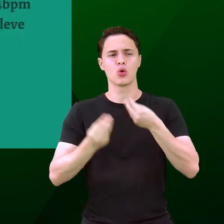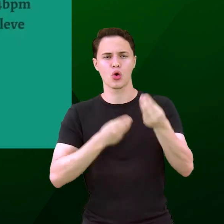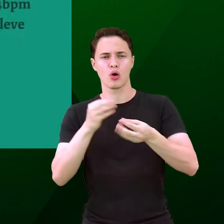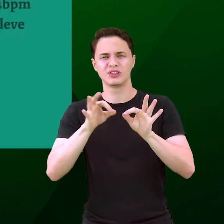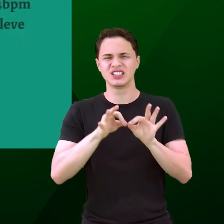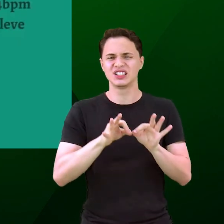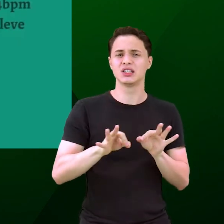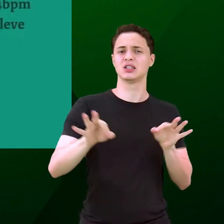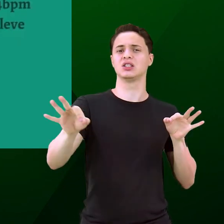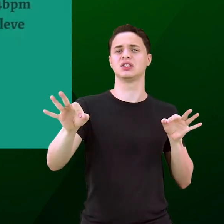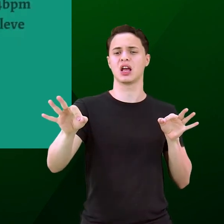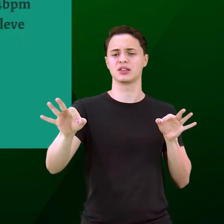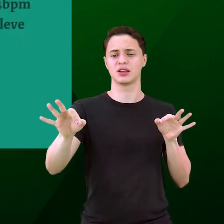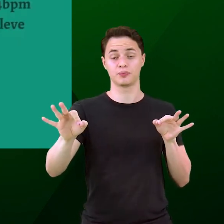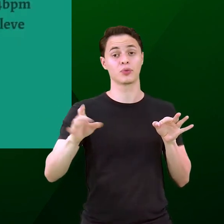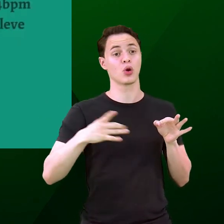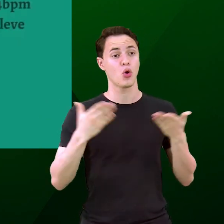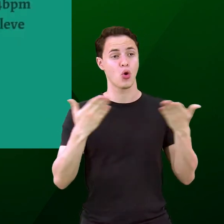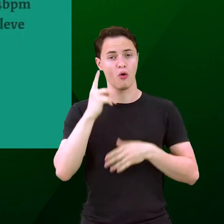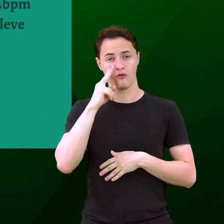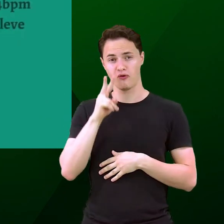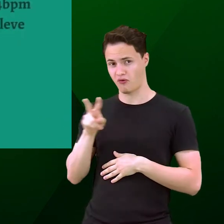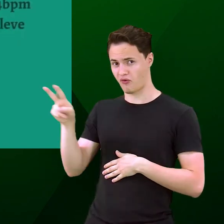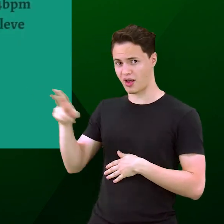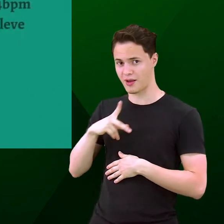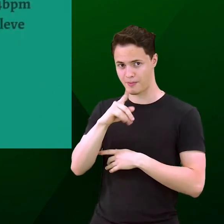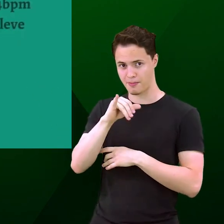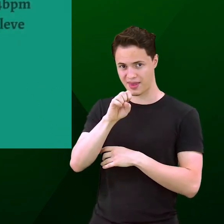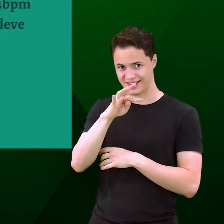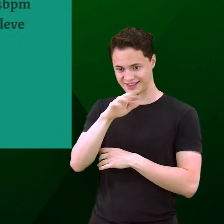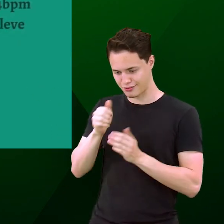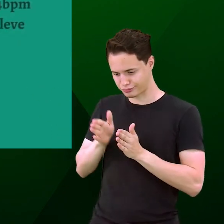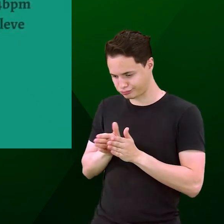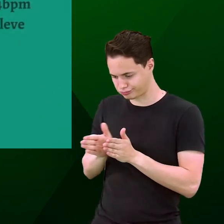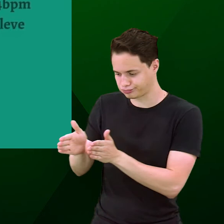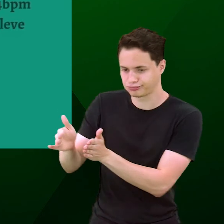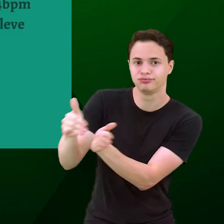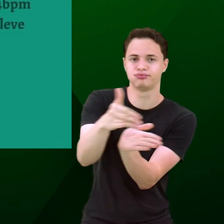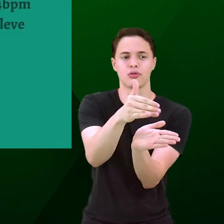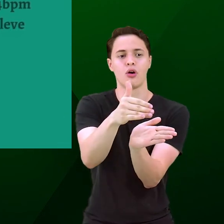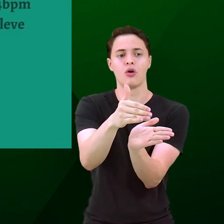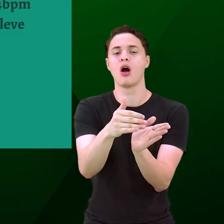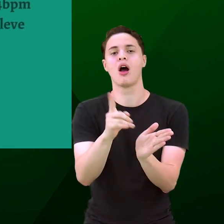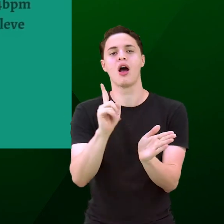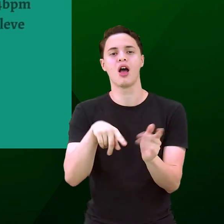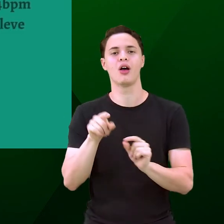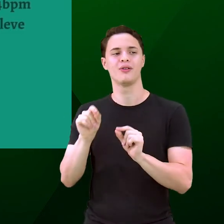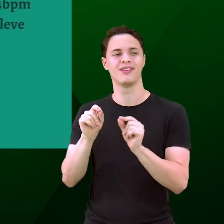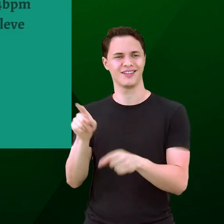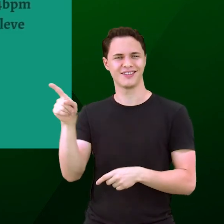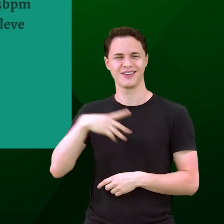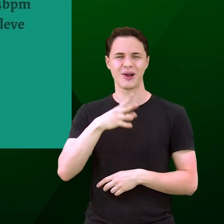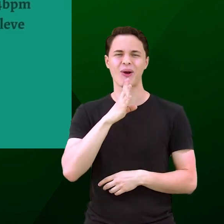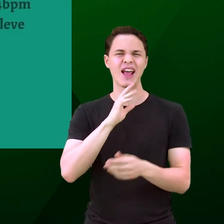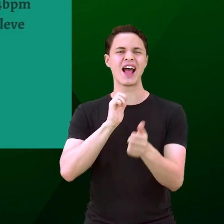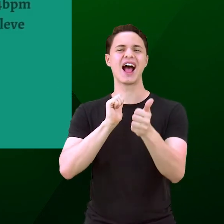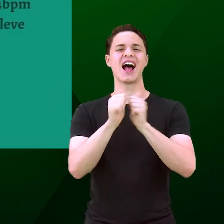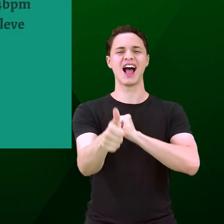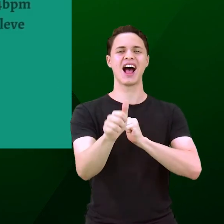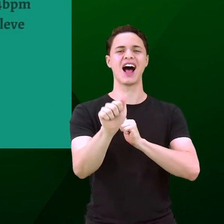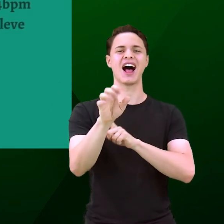até 100 batimentos por minuto, e 3 minutos de caminhada um pouquinho mais leve, para quê? Para o meu coração se